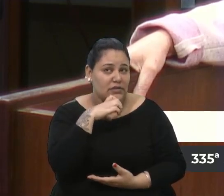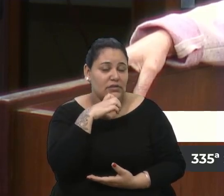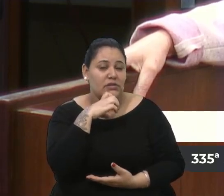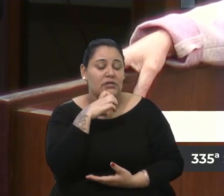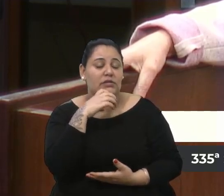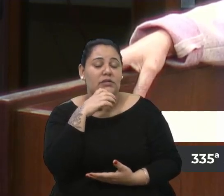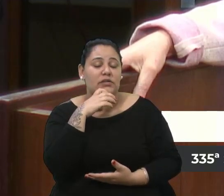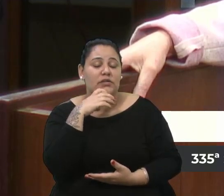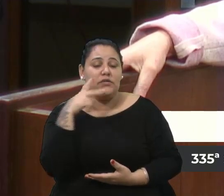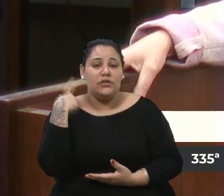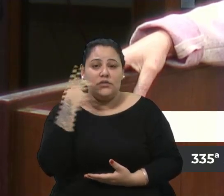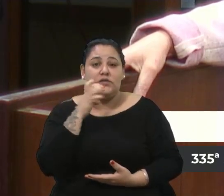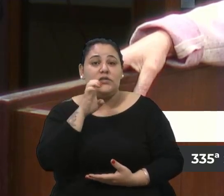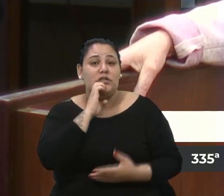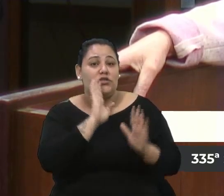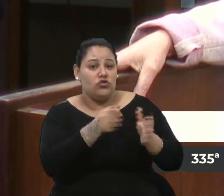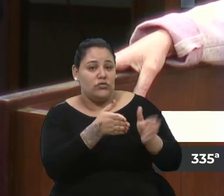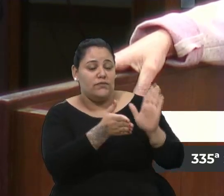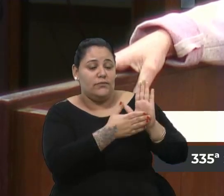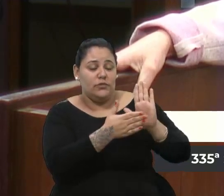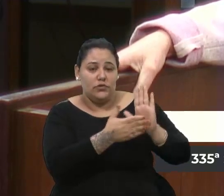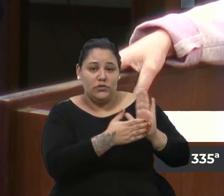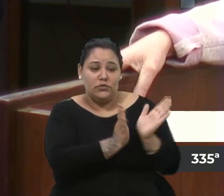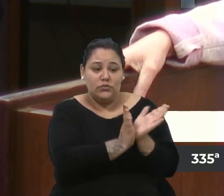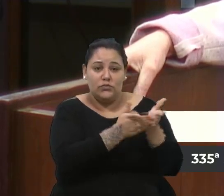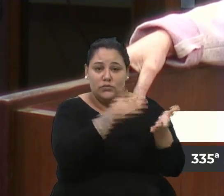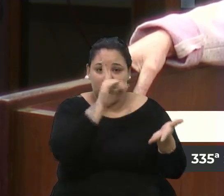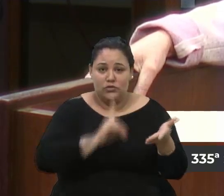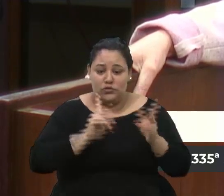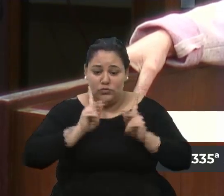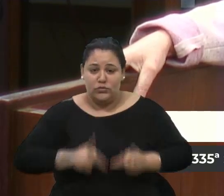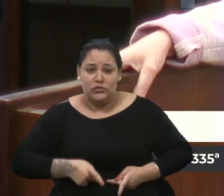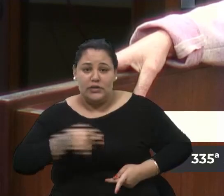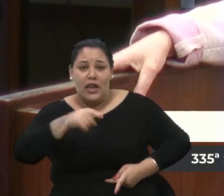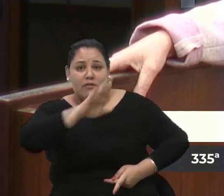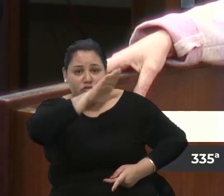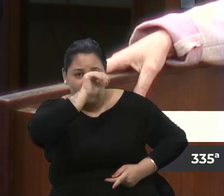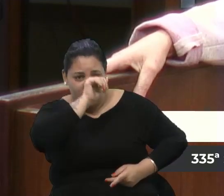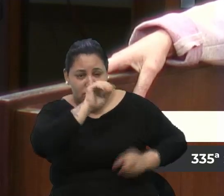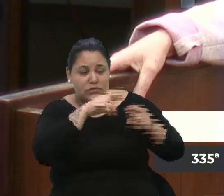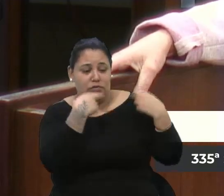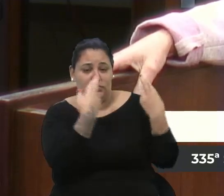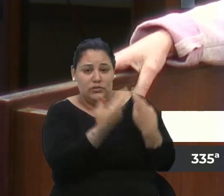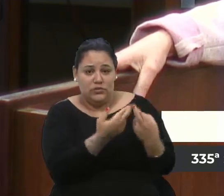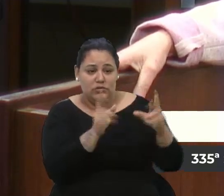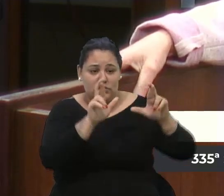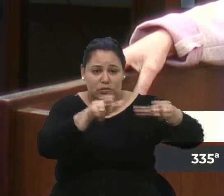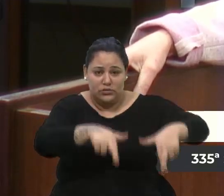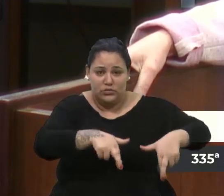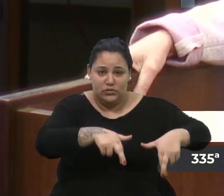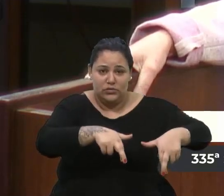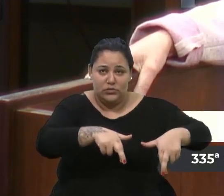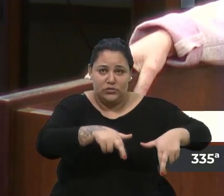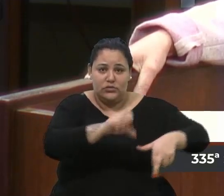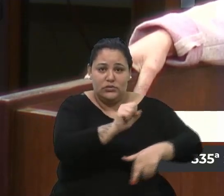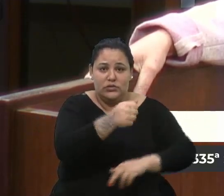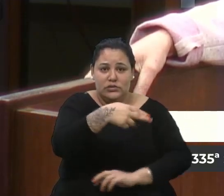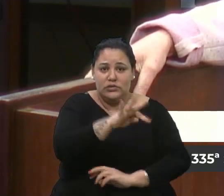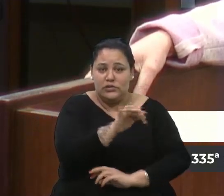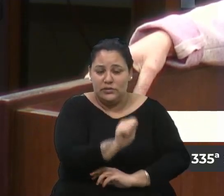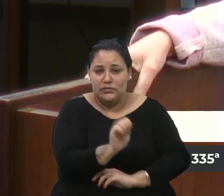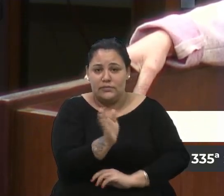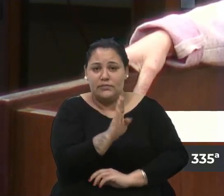propôs que a Comissão de Direitos Humanos, ela vai chamar uma reunião na região lá de Santa Bárbara,